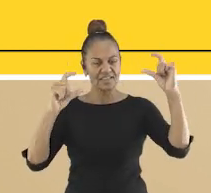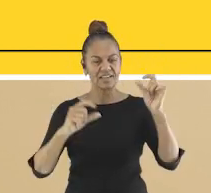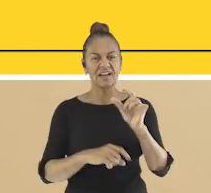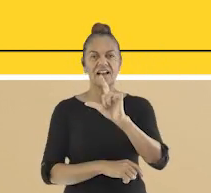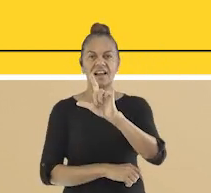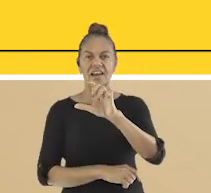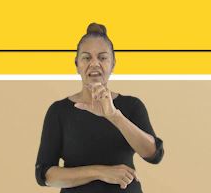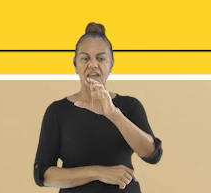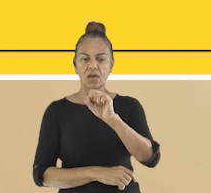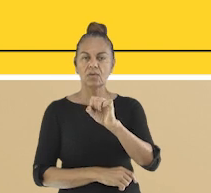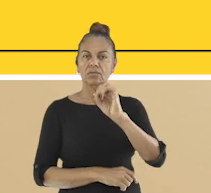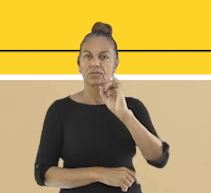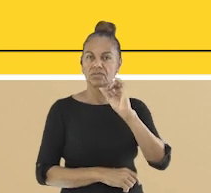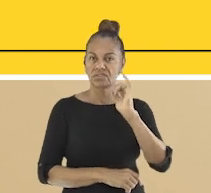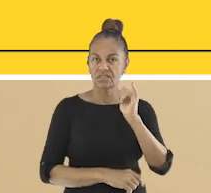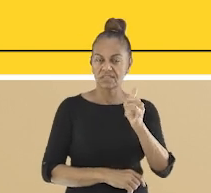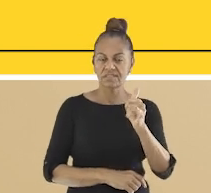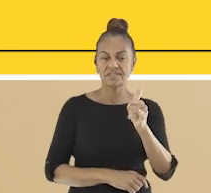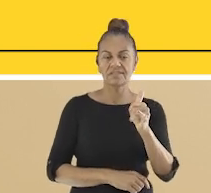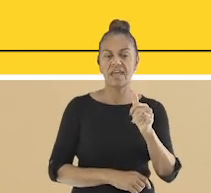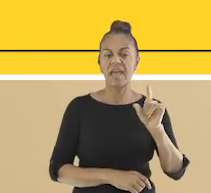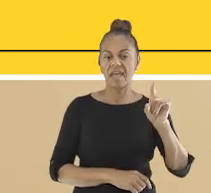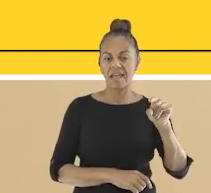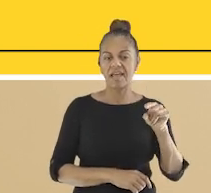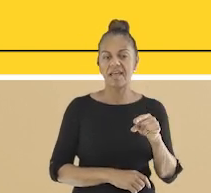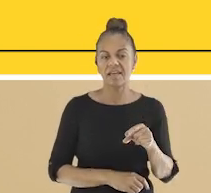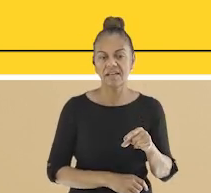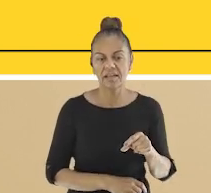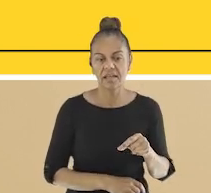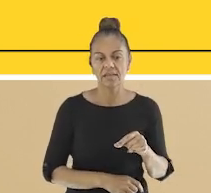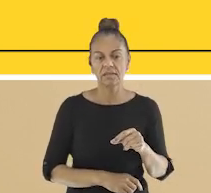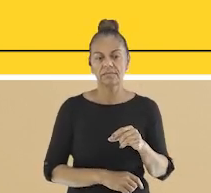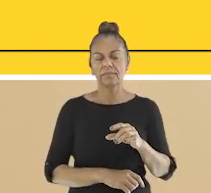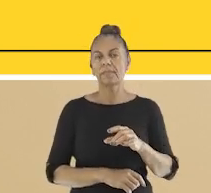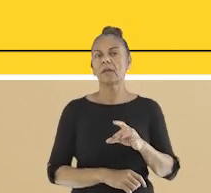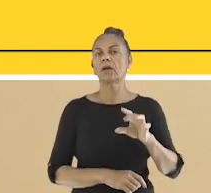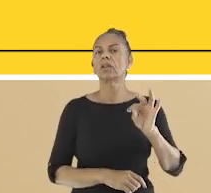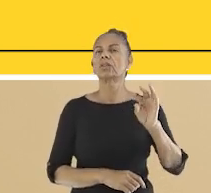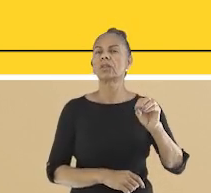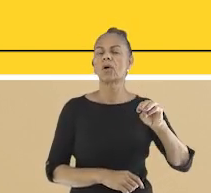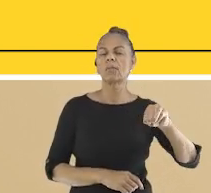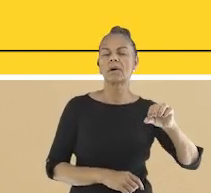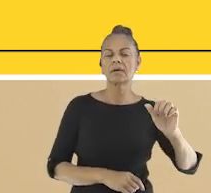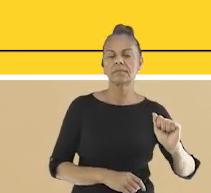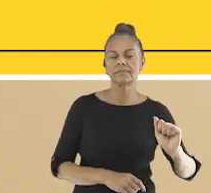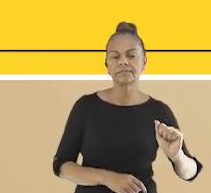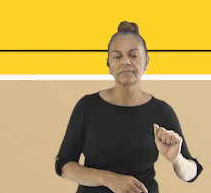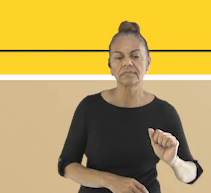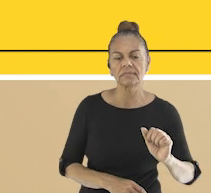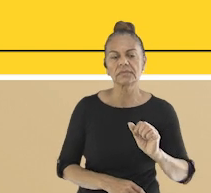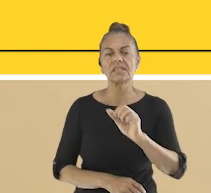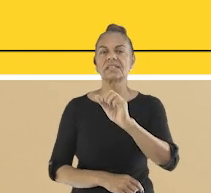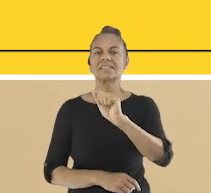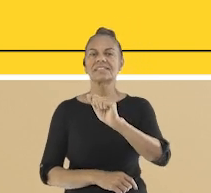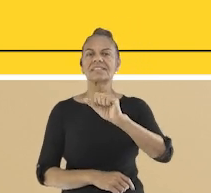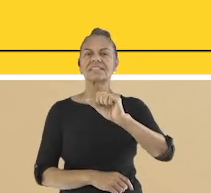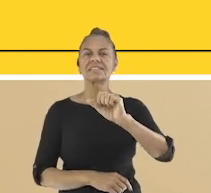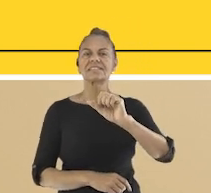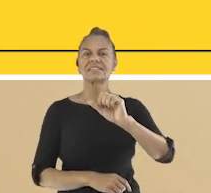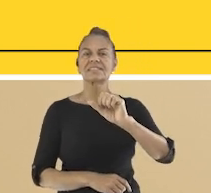estão presentes na tirinha. Leu, diz, é, toma, fosse e